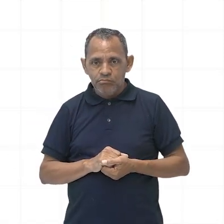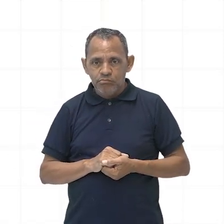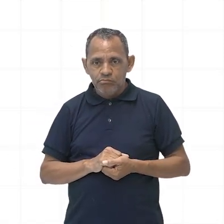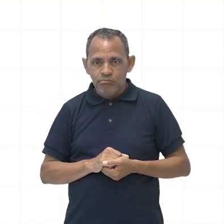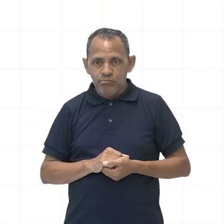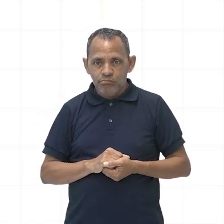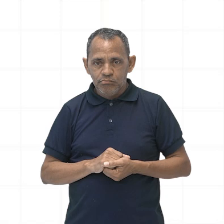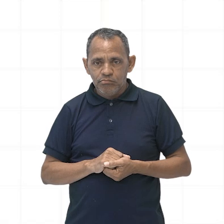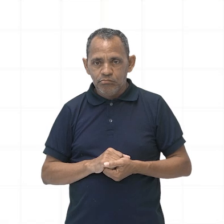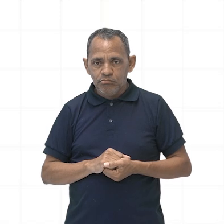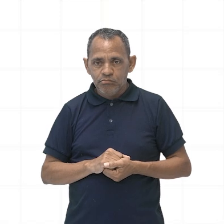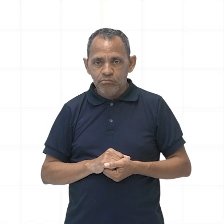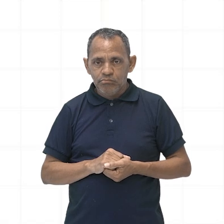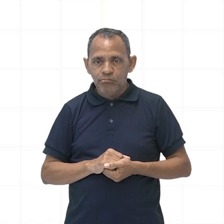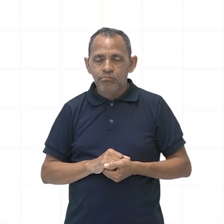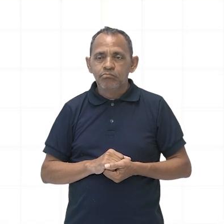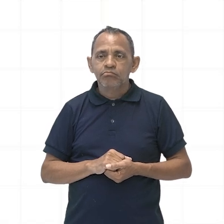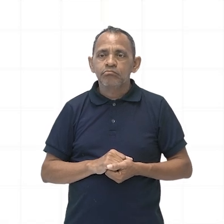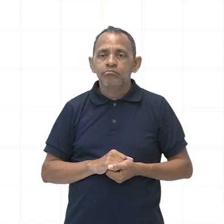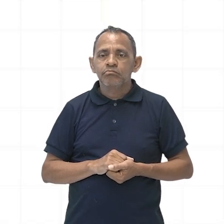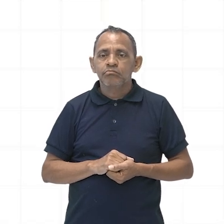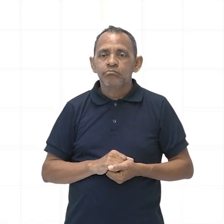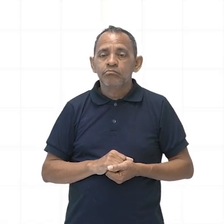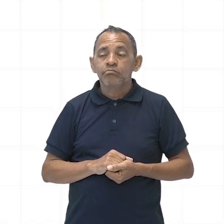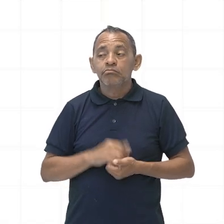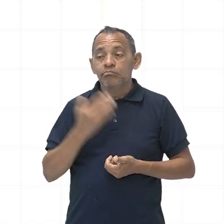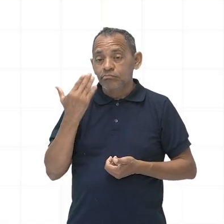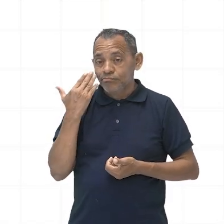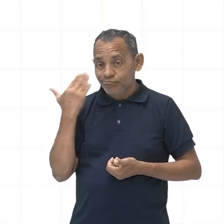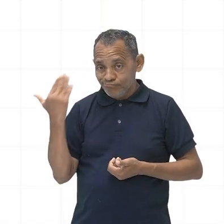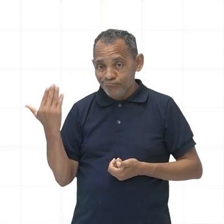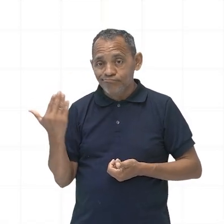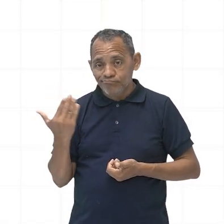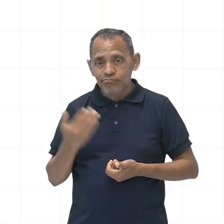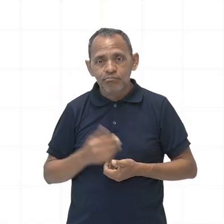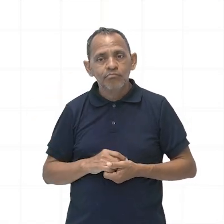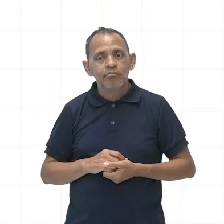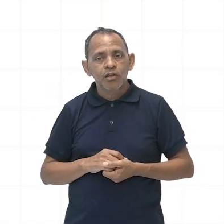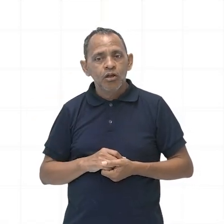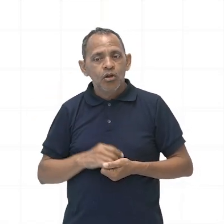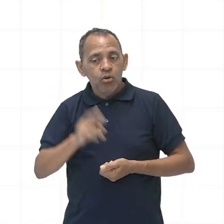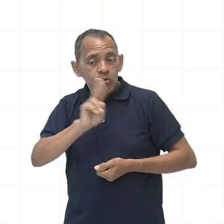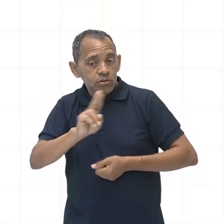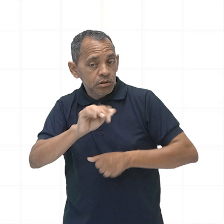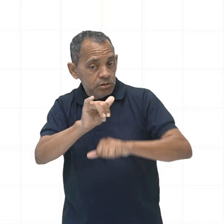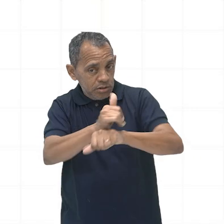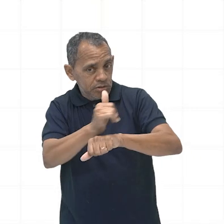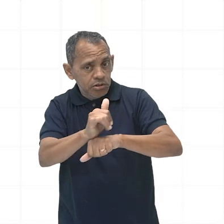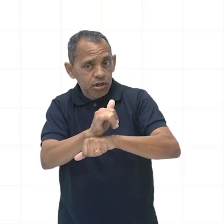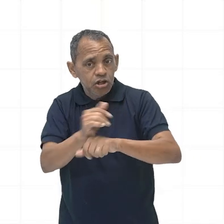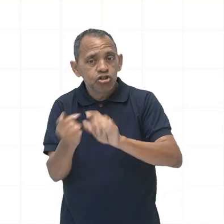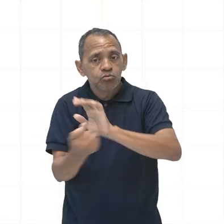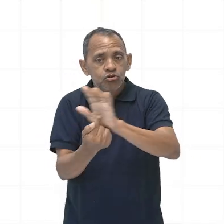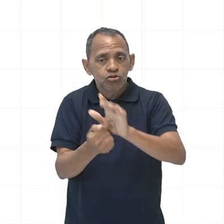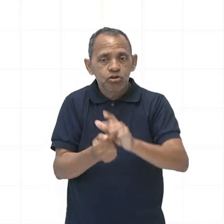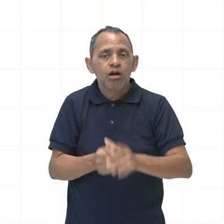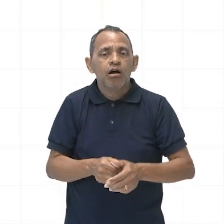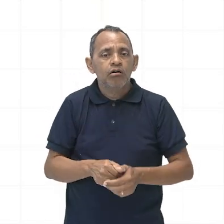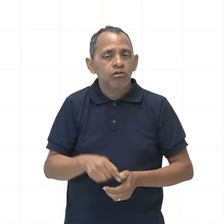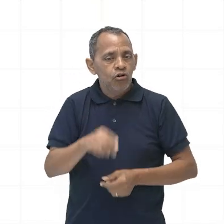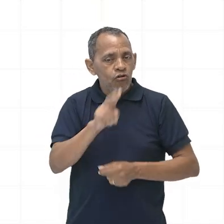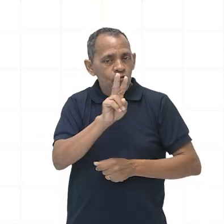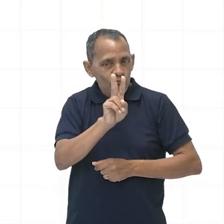Correto? 3 raiz de 5. Então, essa foi uma das formas de determinar. Ó. Sabia o valor do H, do B e do